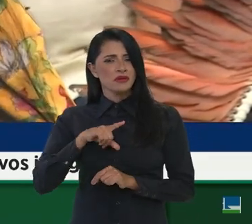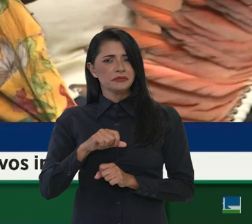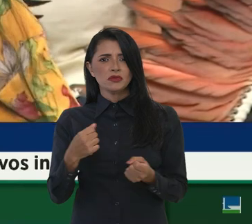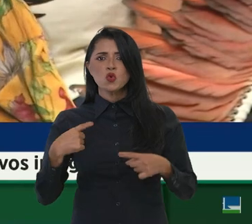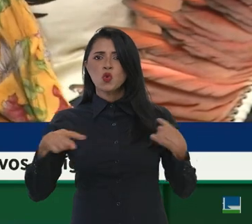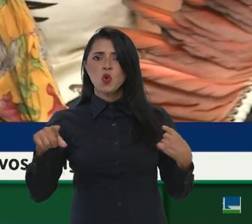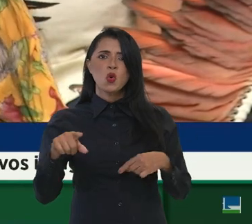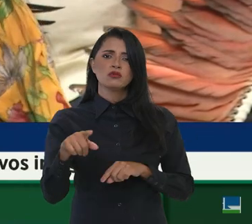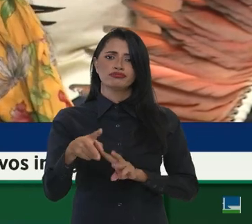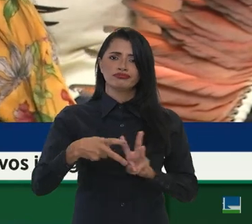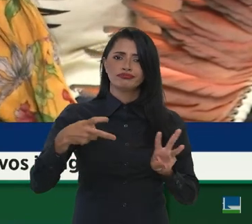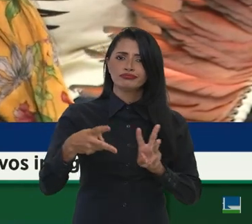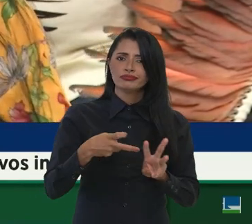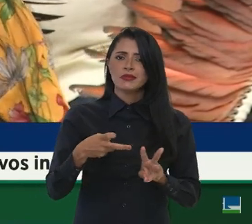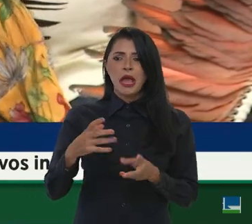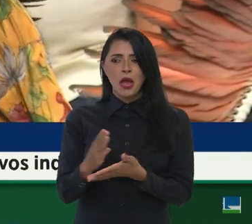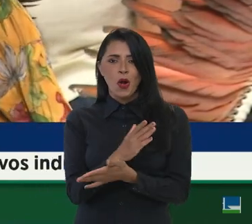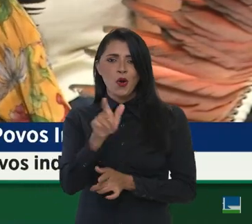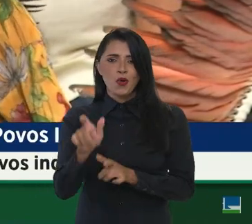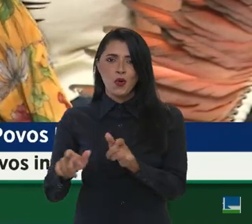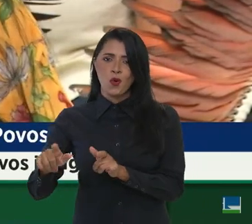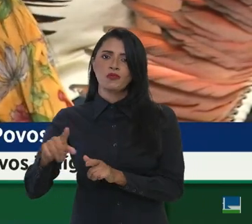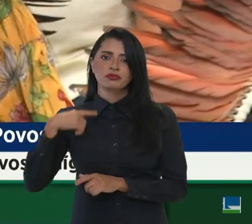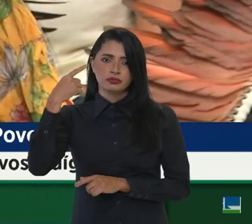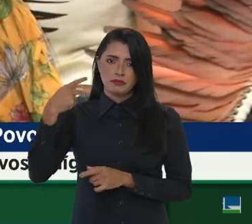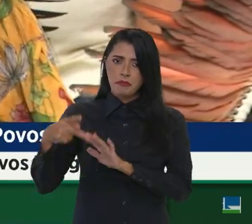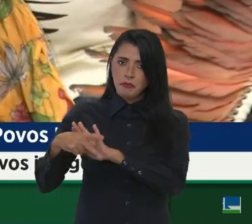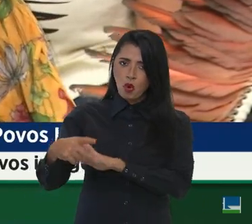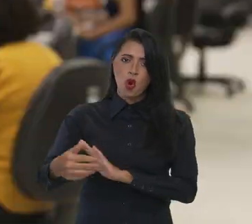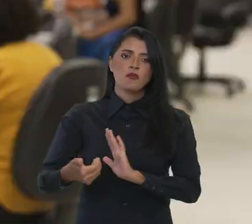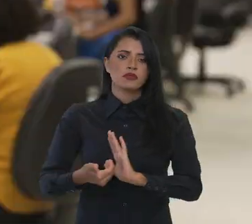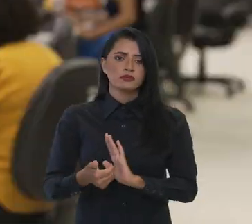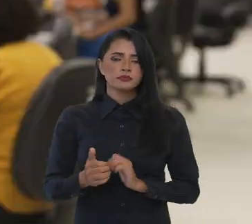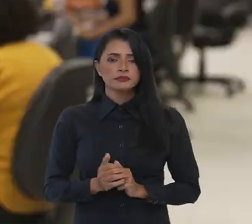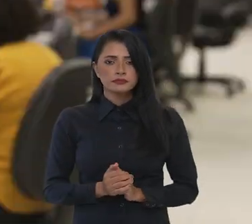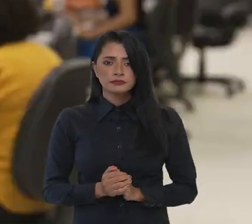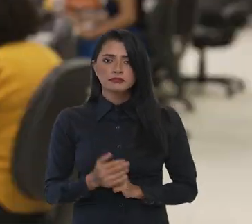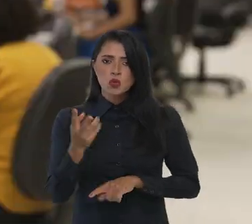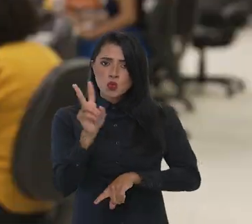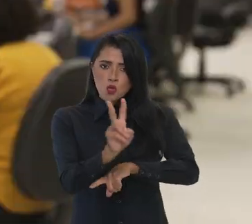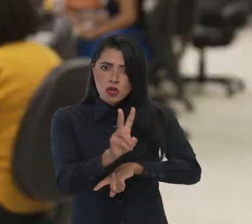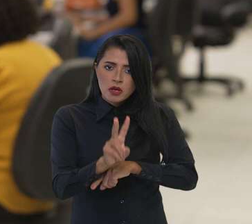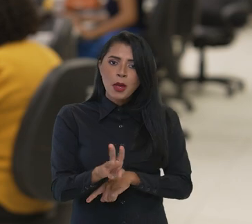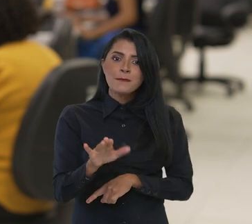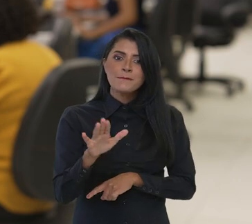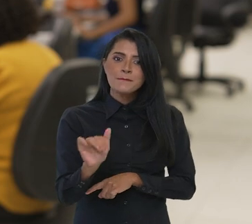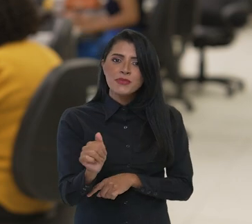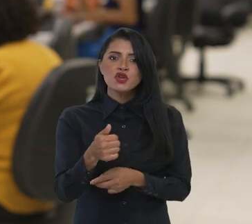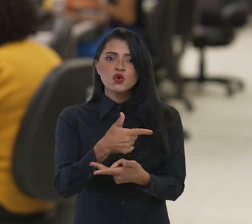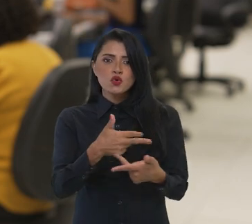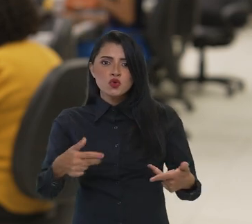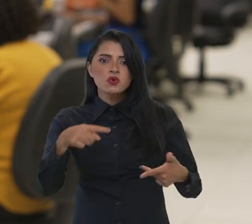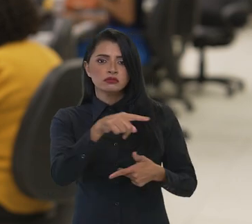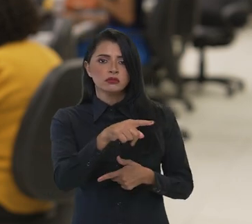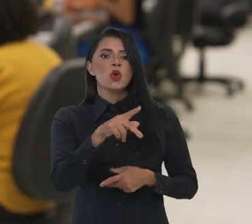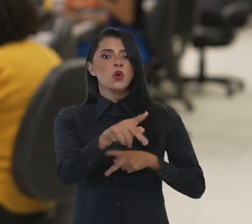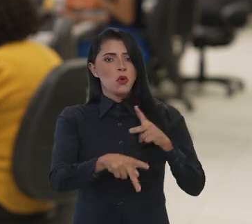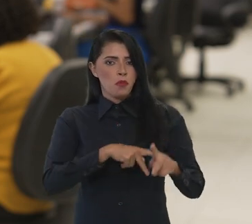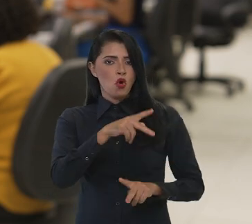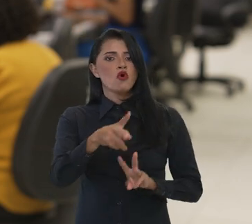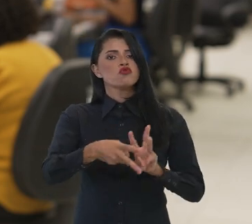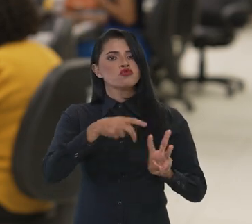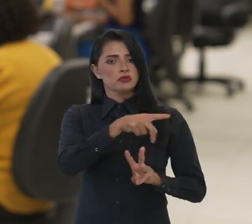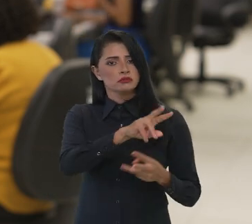de postura anti-indígena de alguns parlamentares dessa casa. Guardiões da biodiversidade, os povos originários